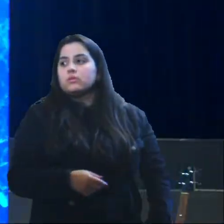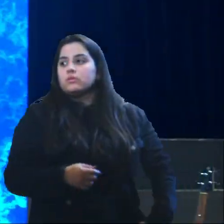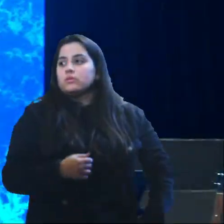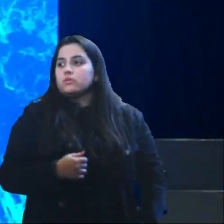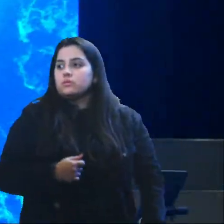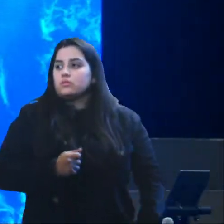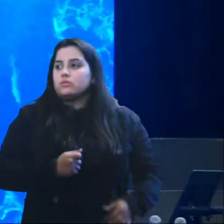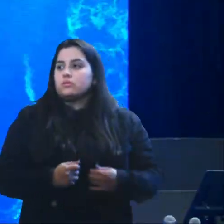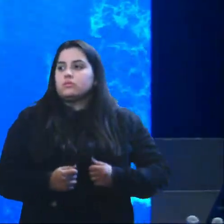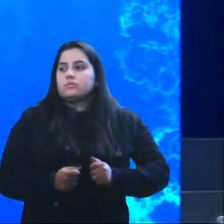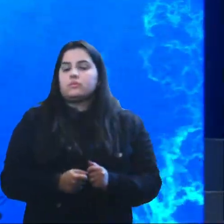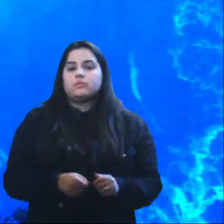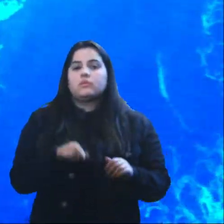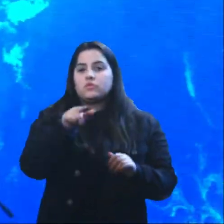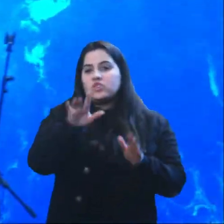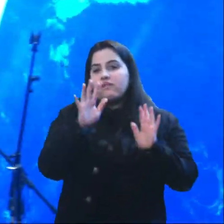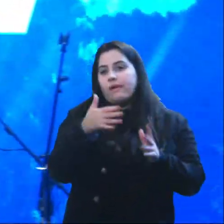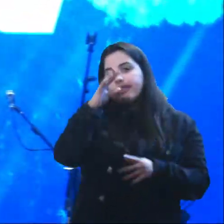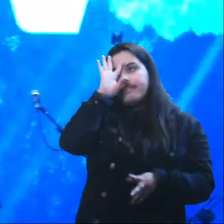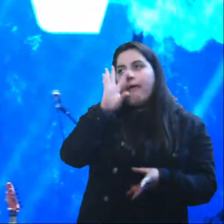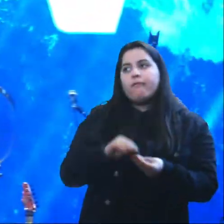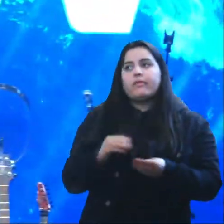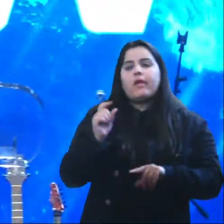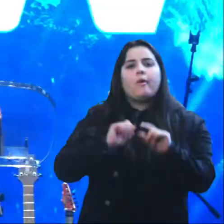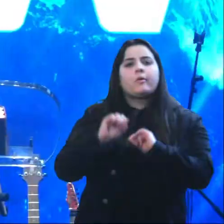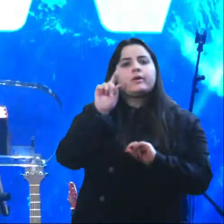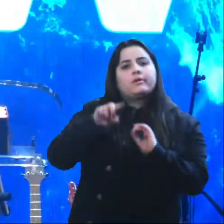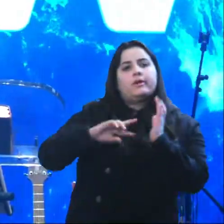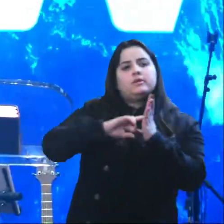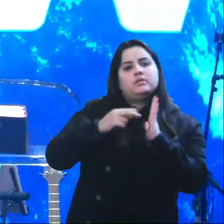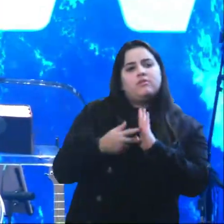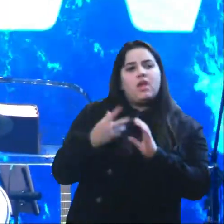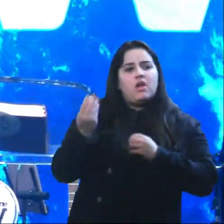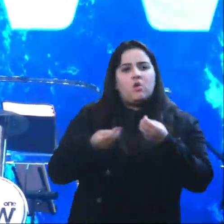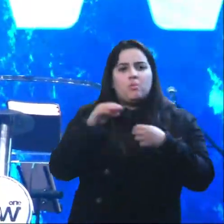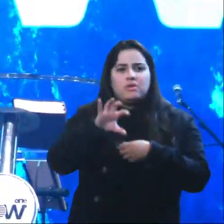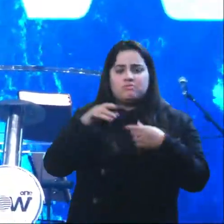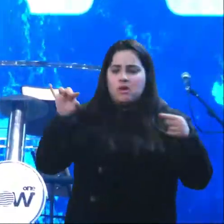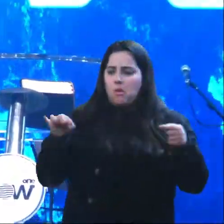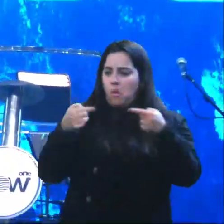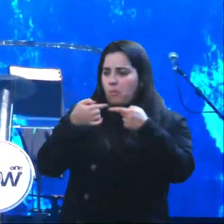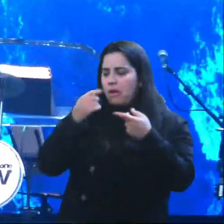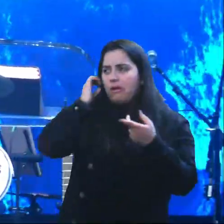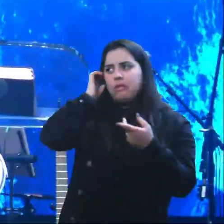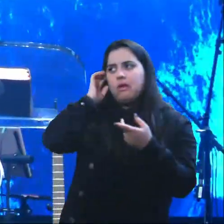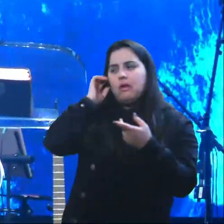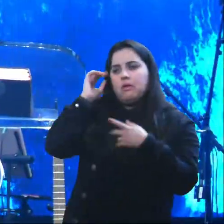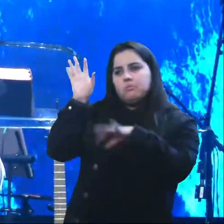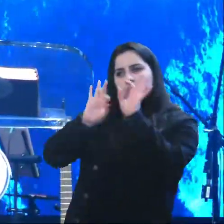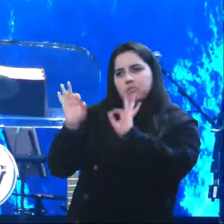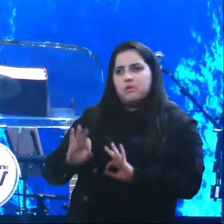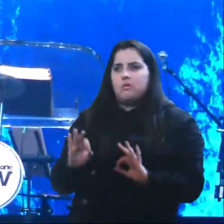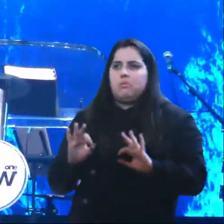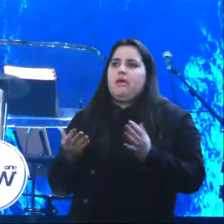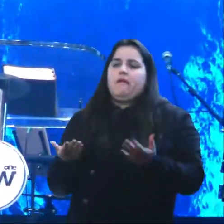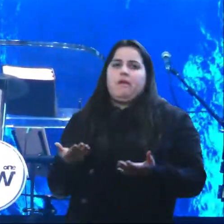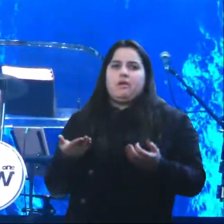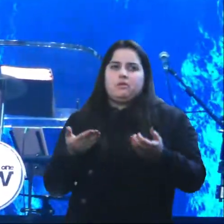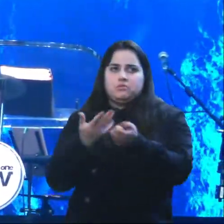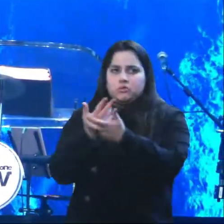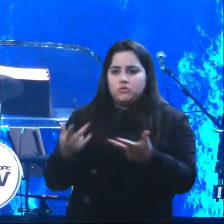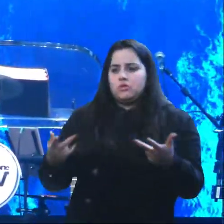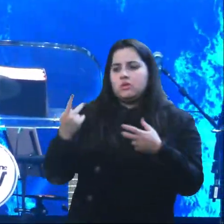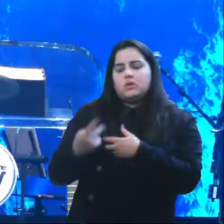Eita, você já vai entender o que isso significa, o que isso tem a ver com preparar o caminho para o reino de Deus no nosso